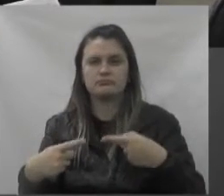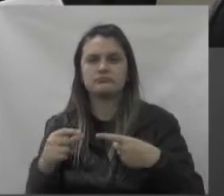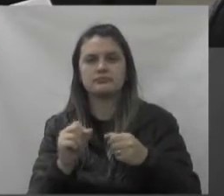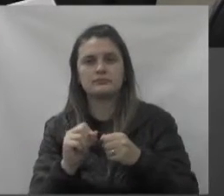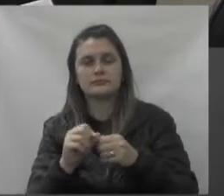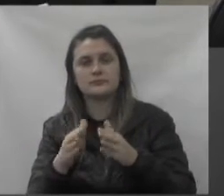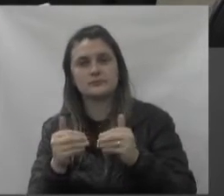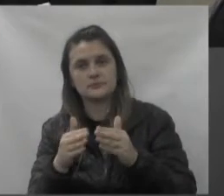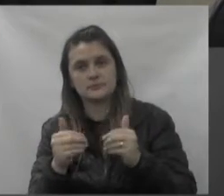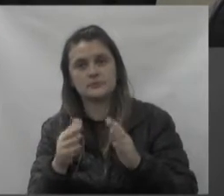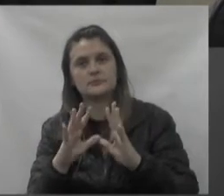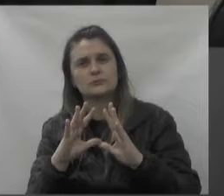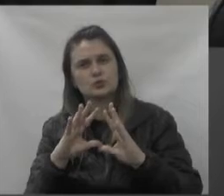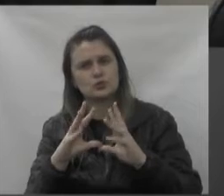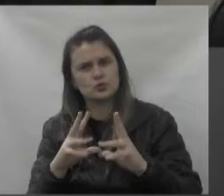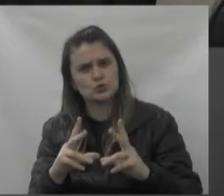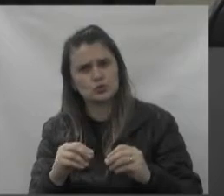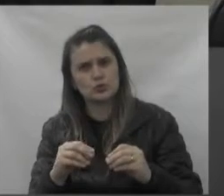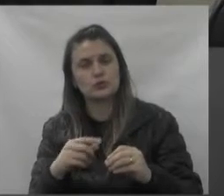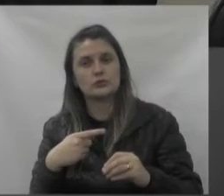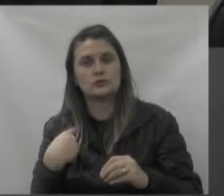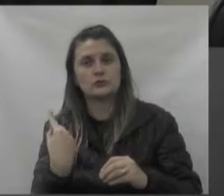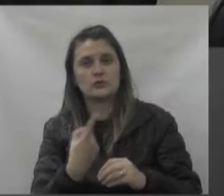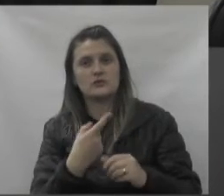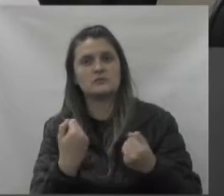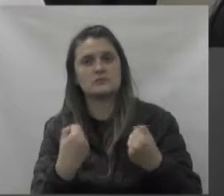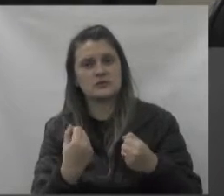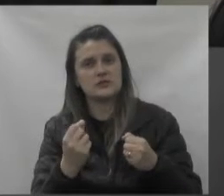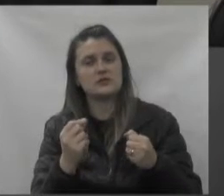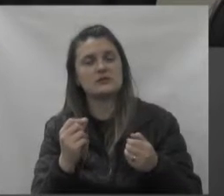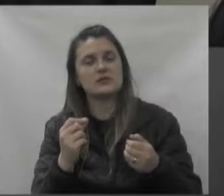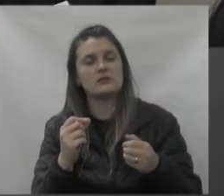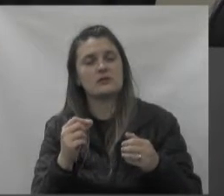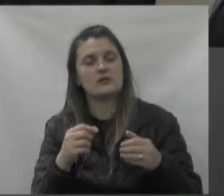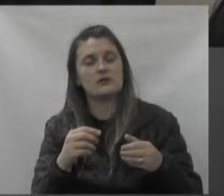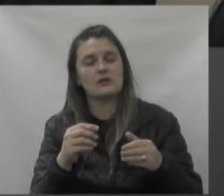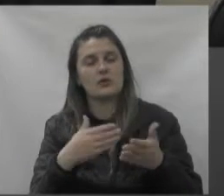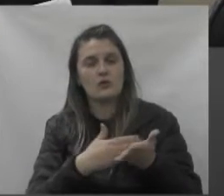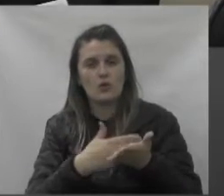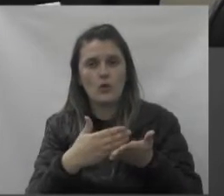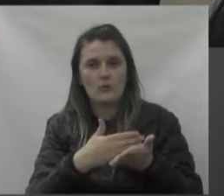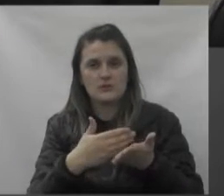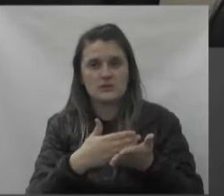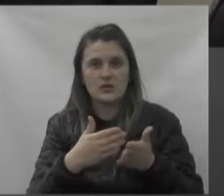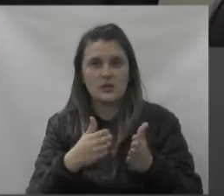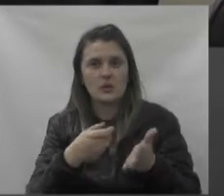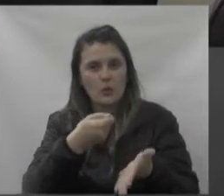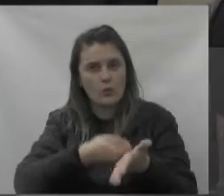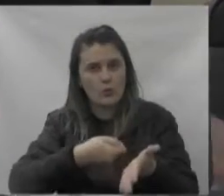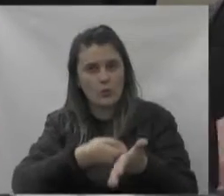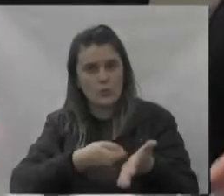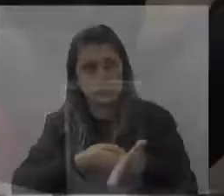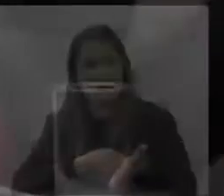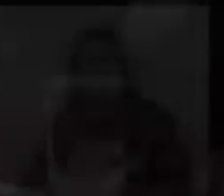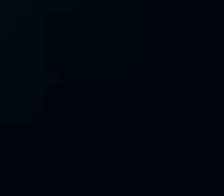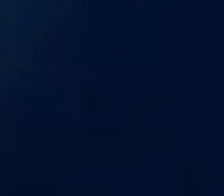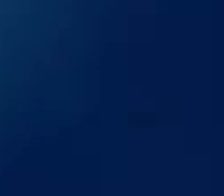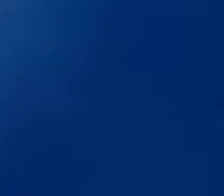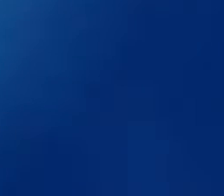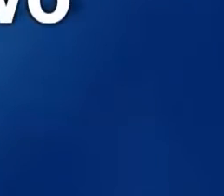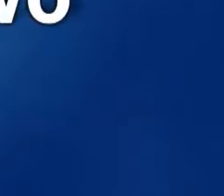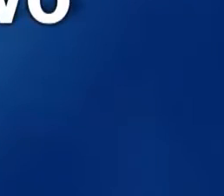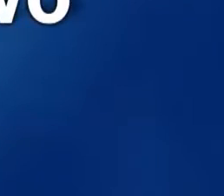requerimento, tudo, né? Nós precisamos instalar essas academias ao ar livre. Então, seria isso nessa noite. Muito obrigado.